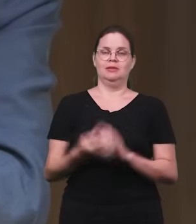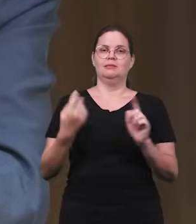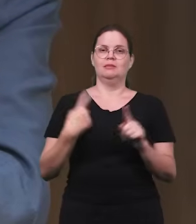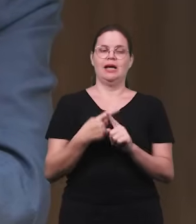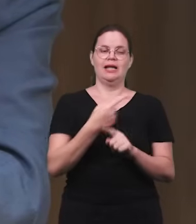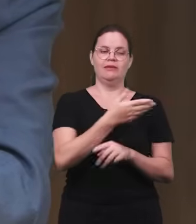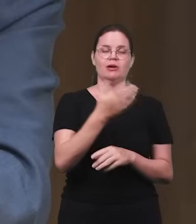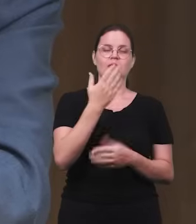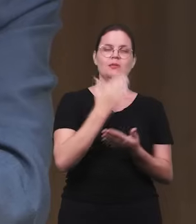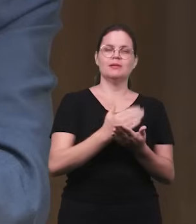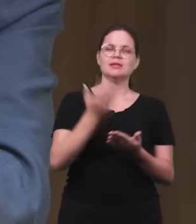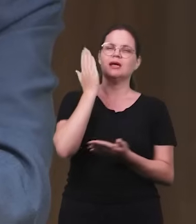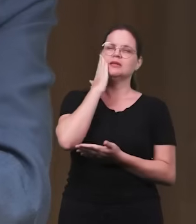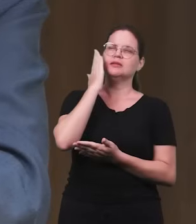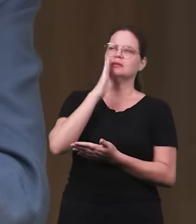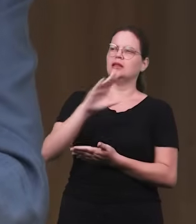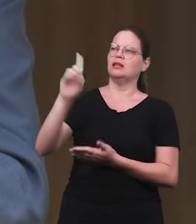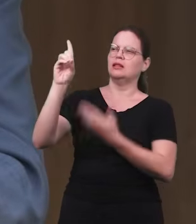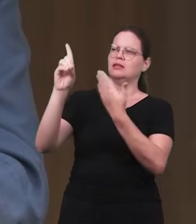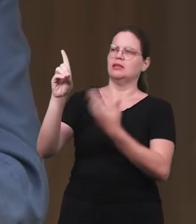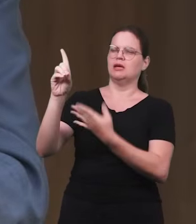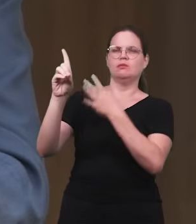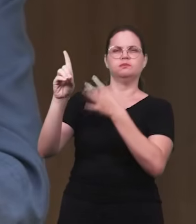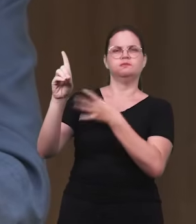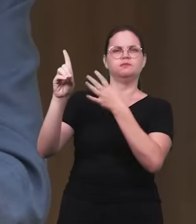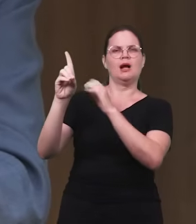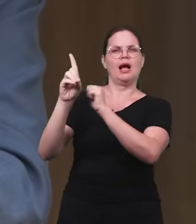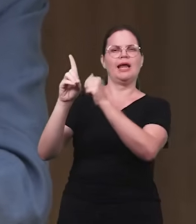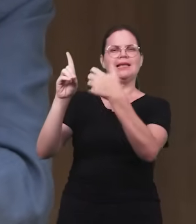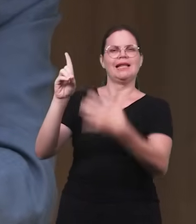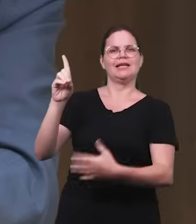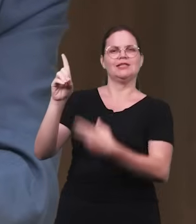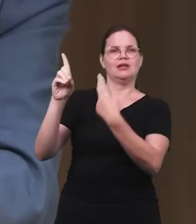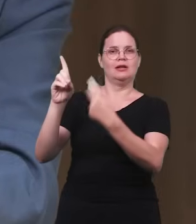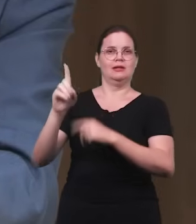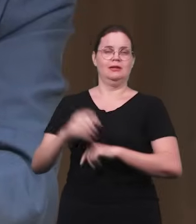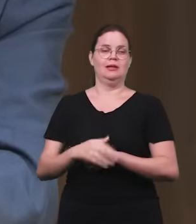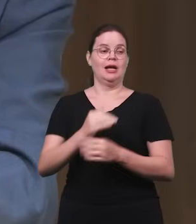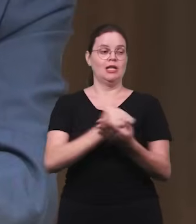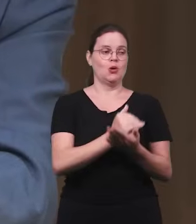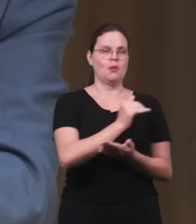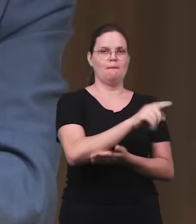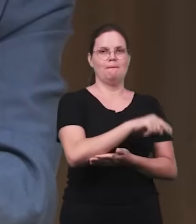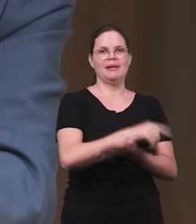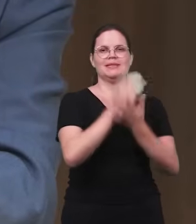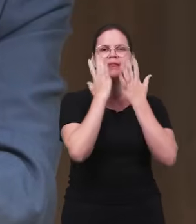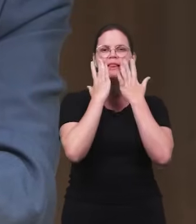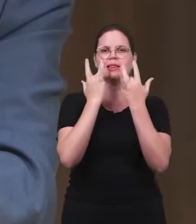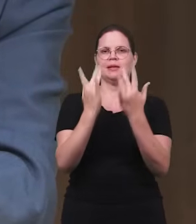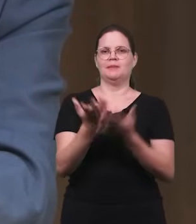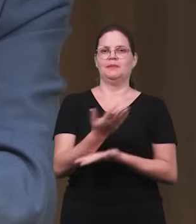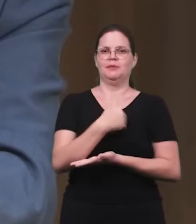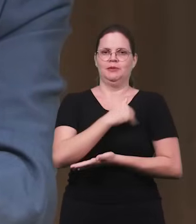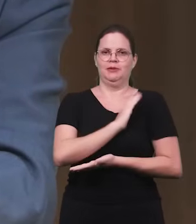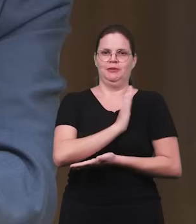desse Deus. Ele está entendendo quem é esse Deus. E aí o temor vem. Exato. Porque o